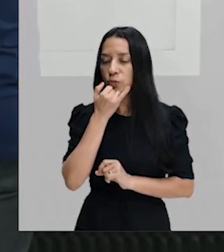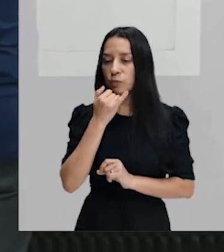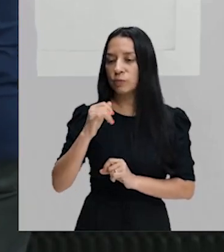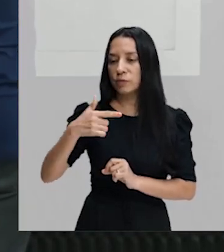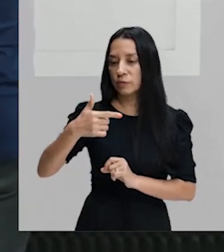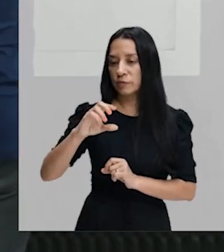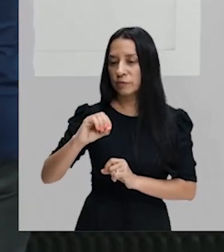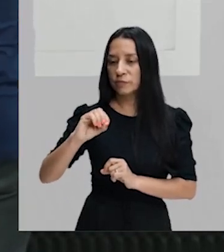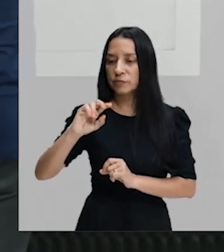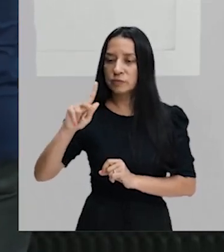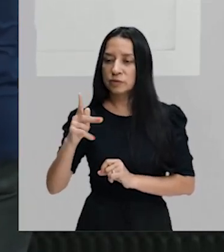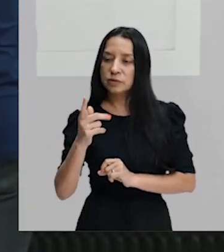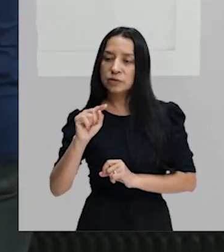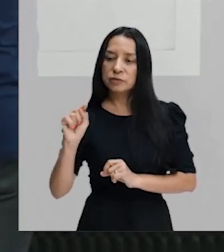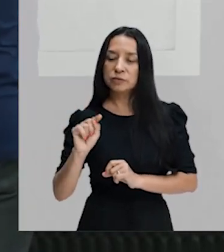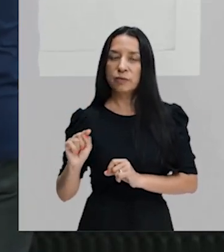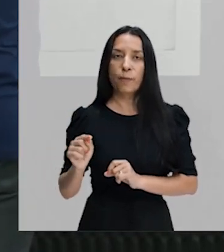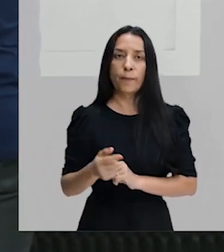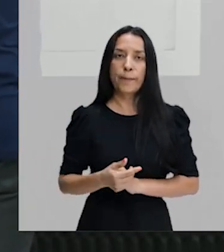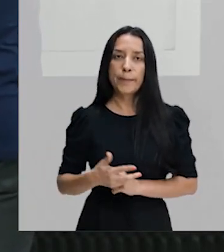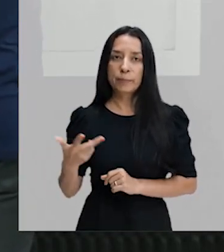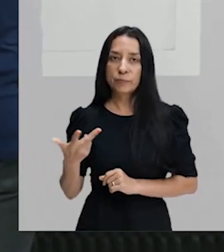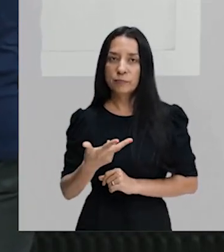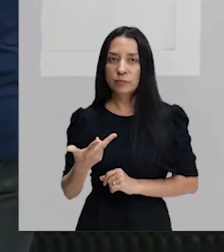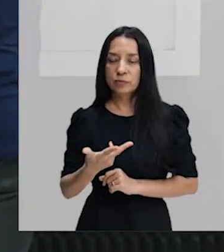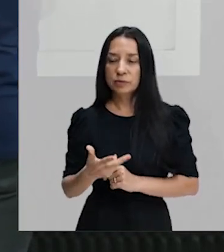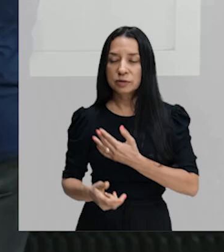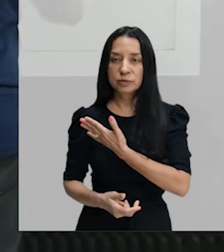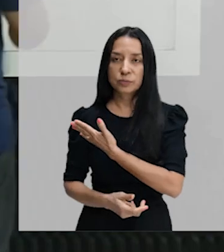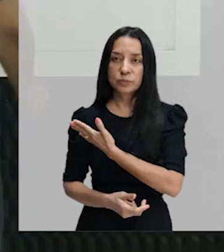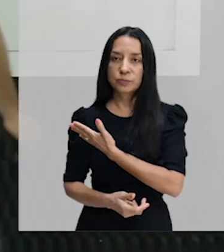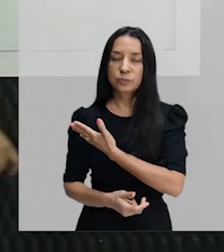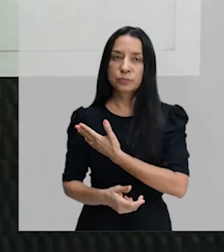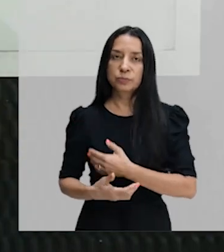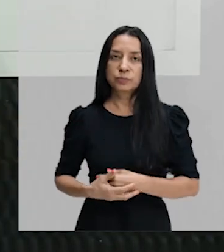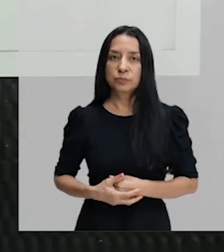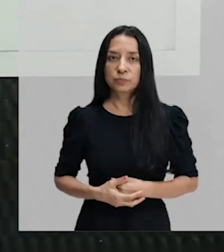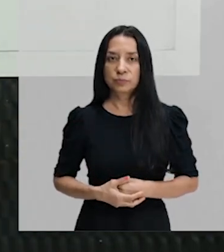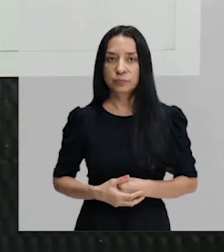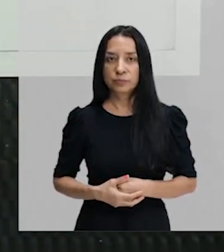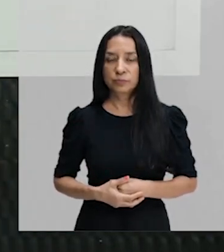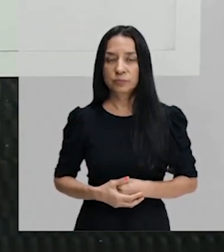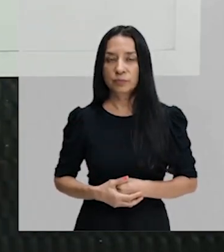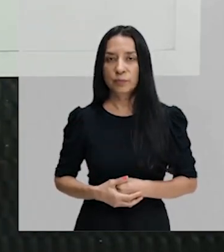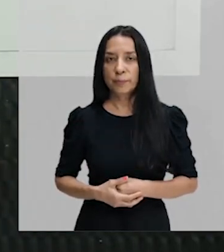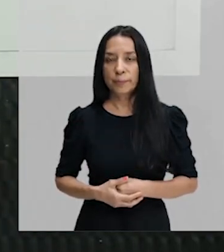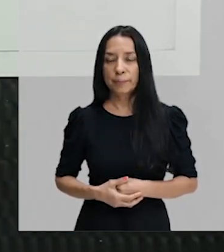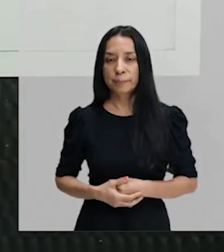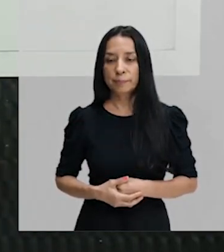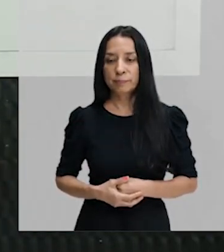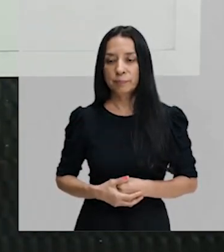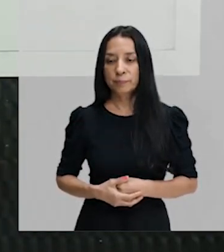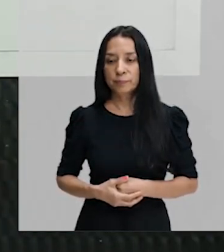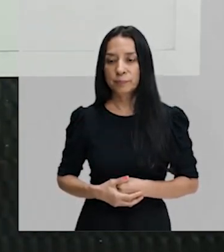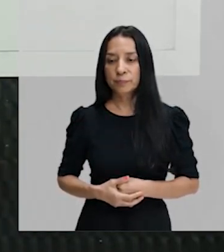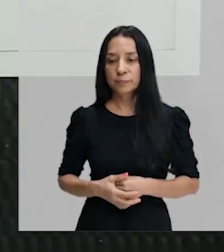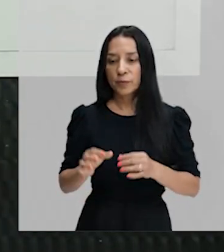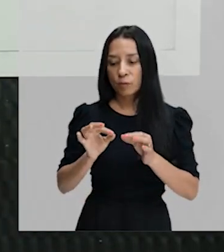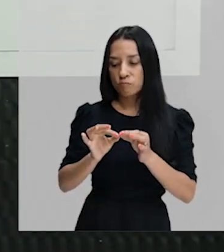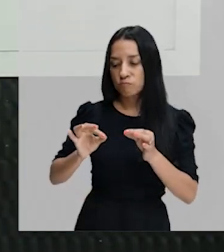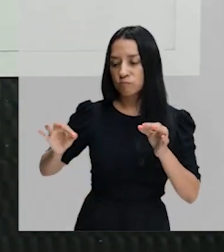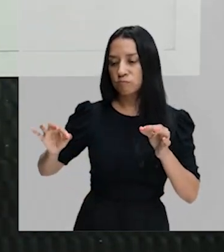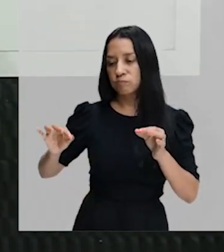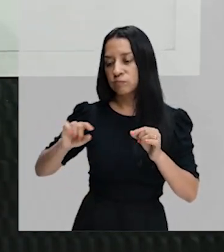velocidade vai ser comprimento de onda dois vezes F2 ok